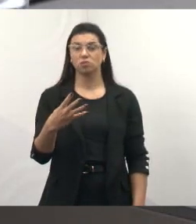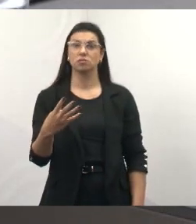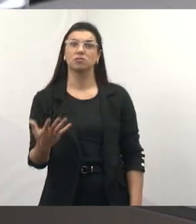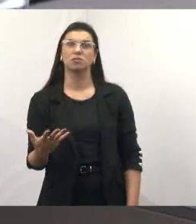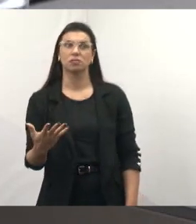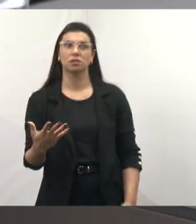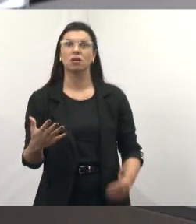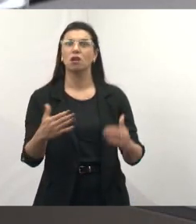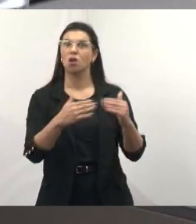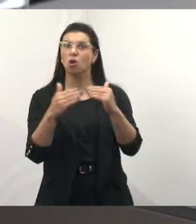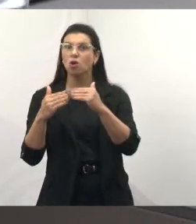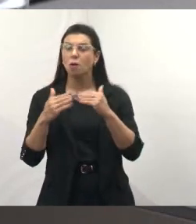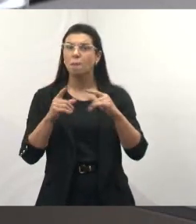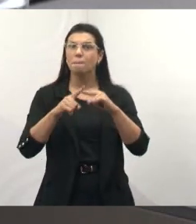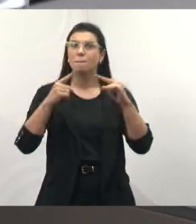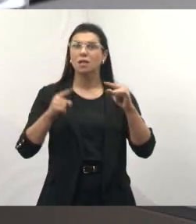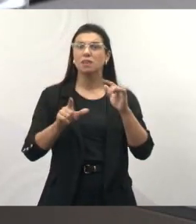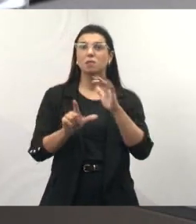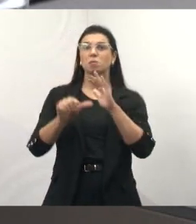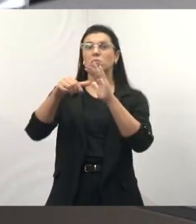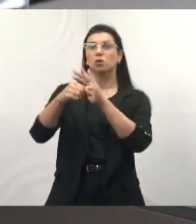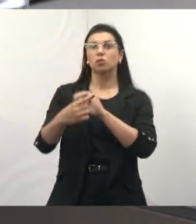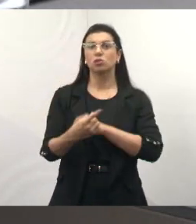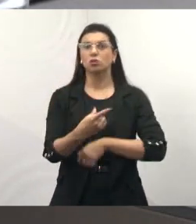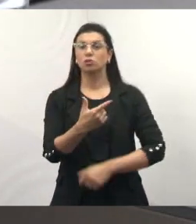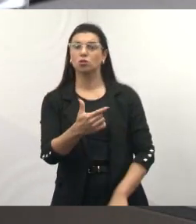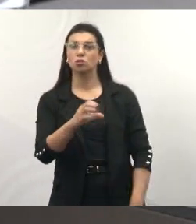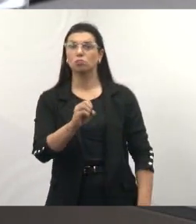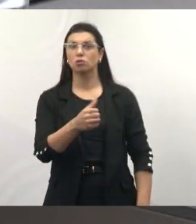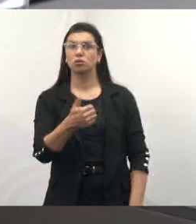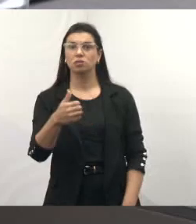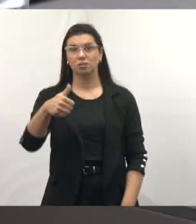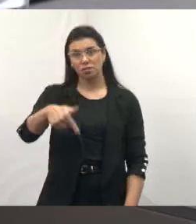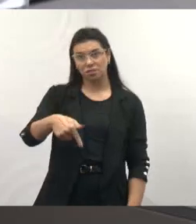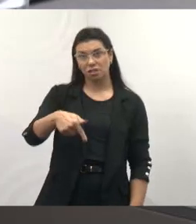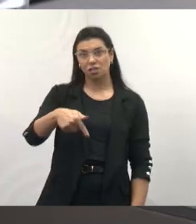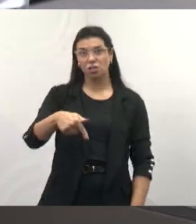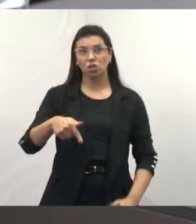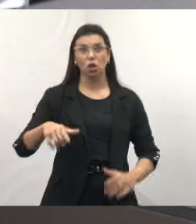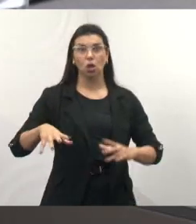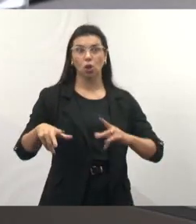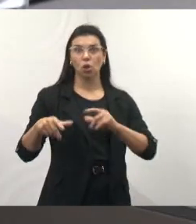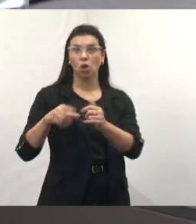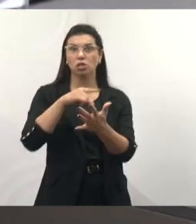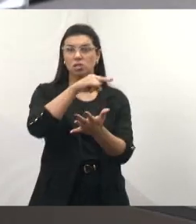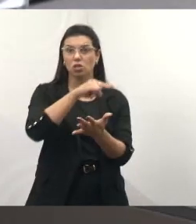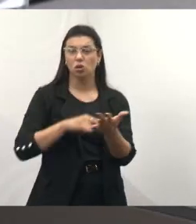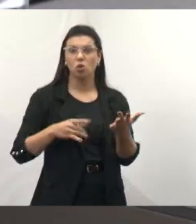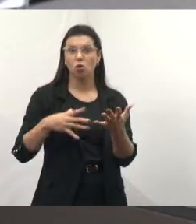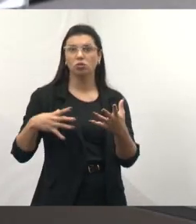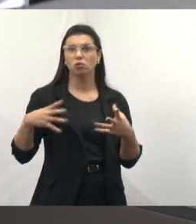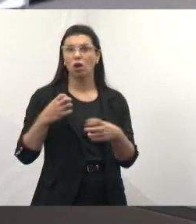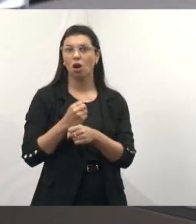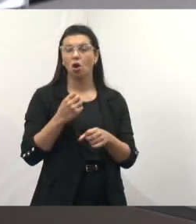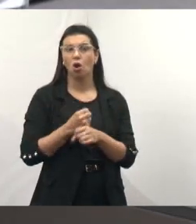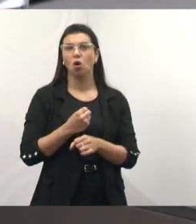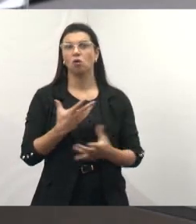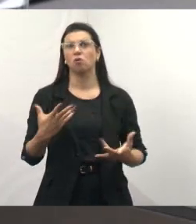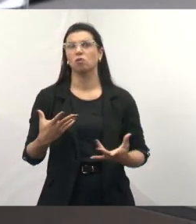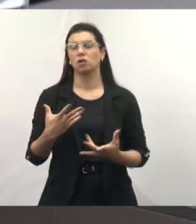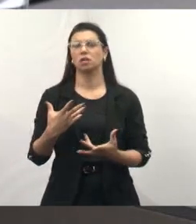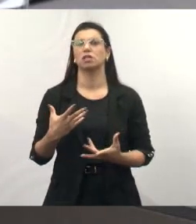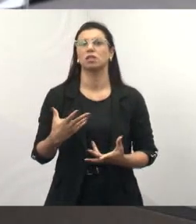desfavorável. A partir de 2017, a partir do governo Isaías Santana, todas as contas foram favoráveis. Então, eu gostaria só de